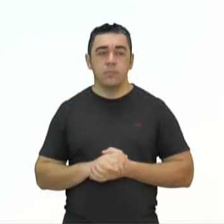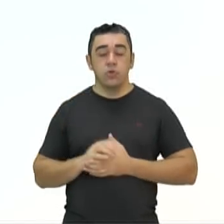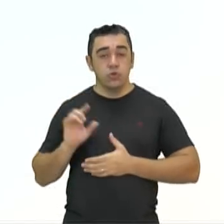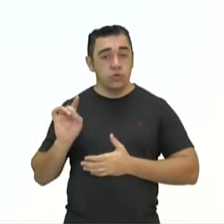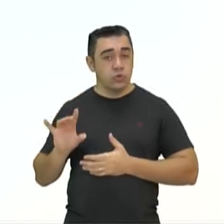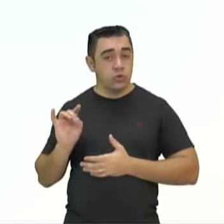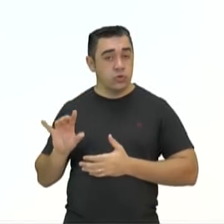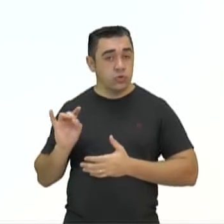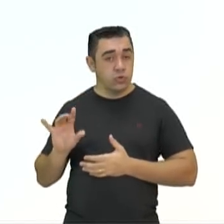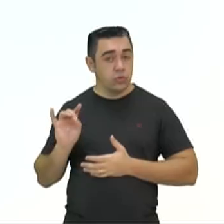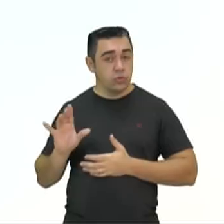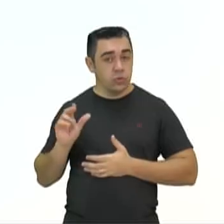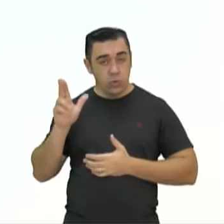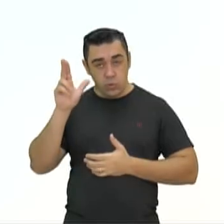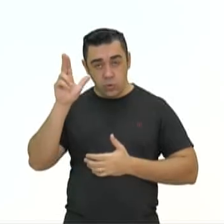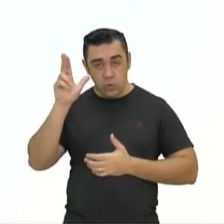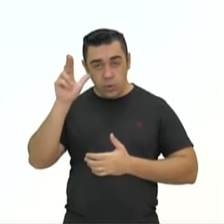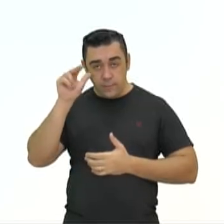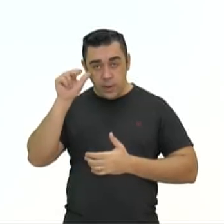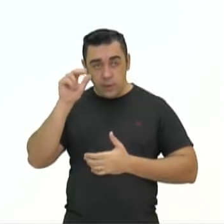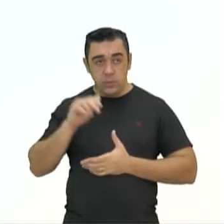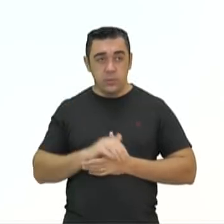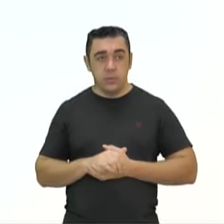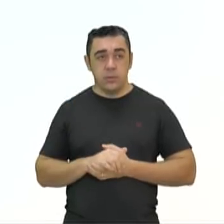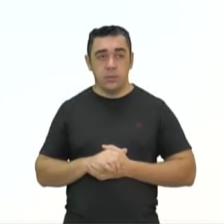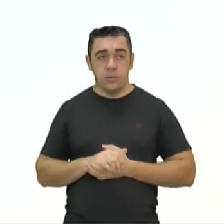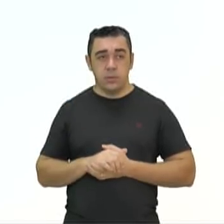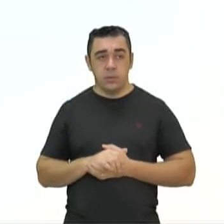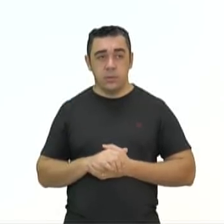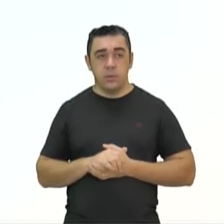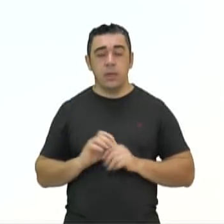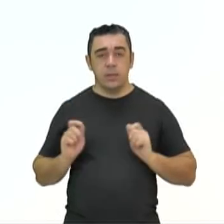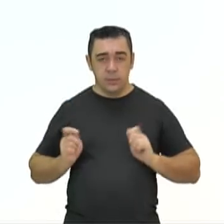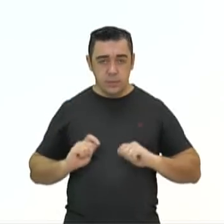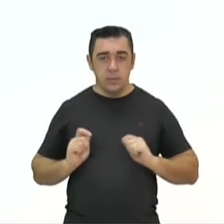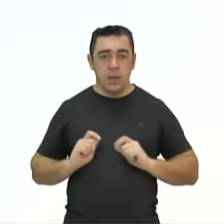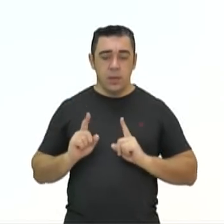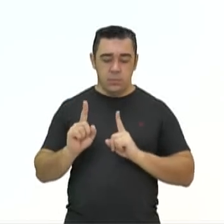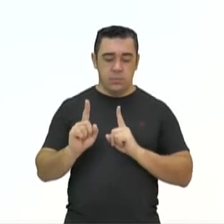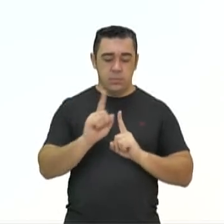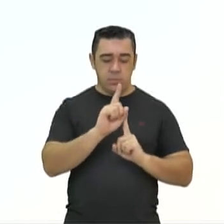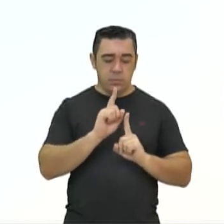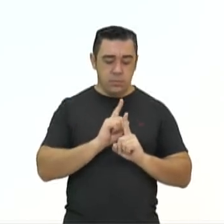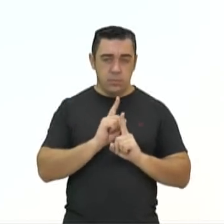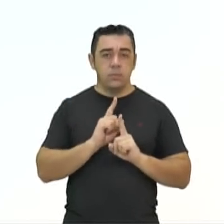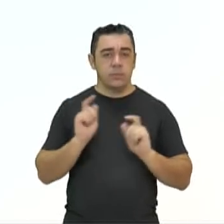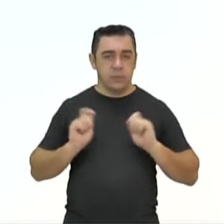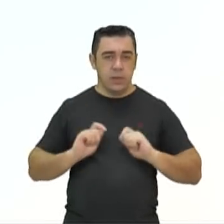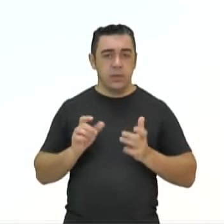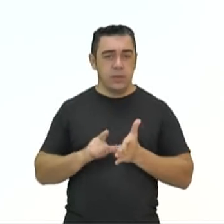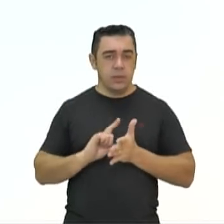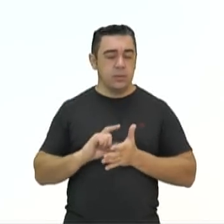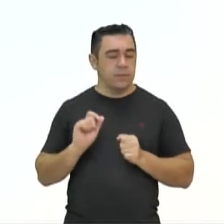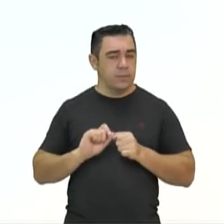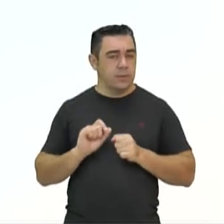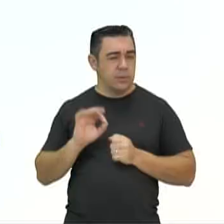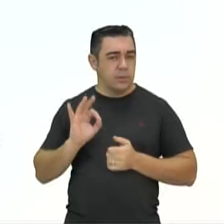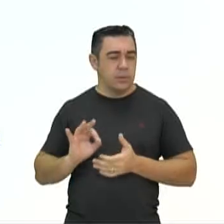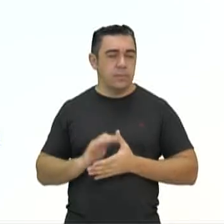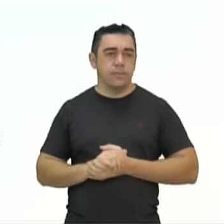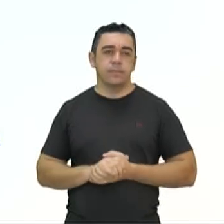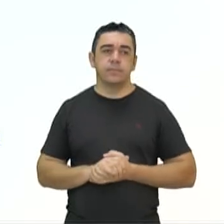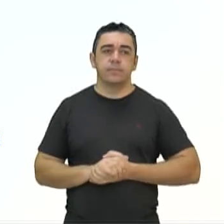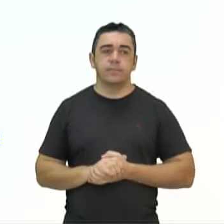Somente na casinha de destino. Aqui, ele poderia jogar, mas não ia matar. Então, ele teve que fazer uma jogada antes para poder capturar a